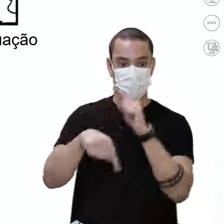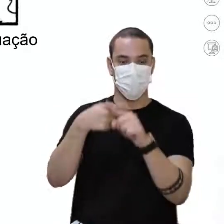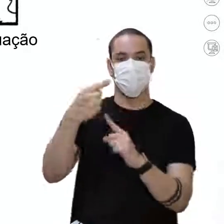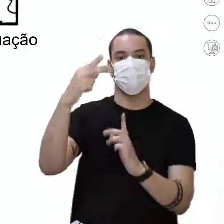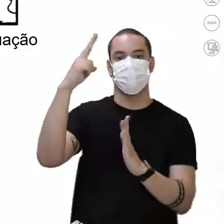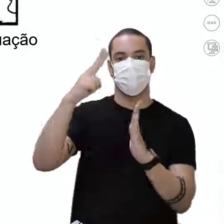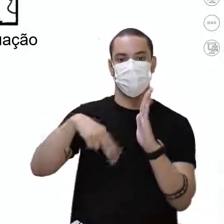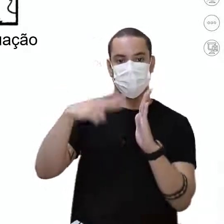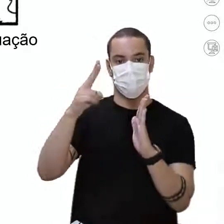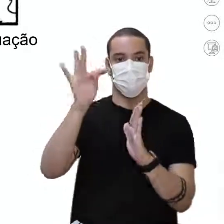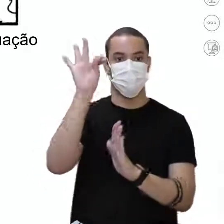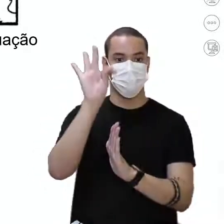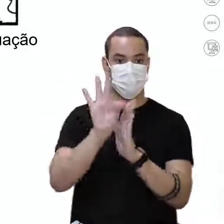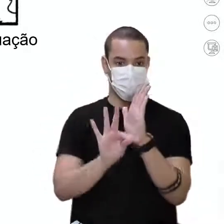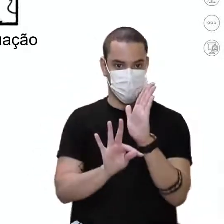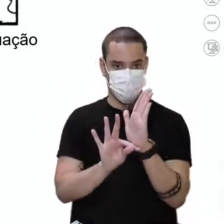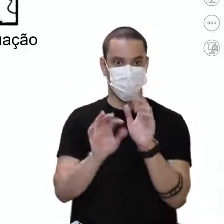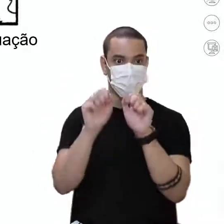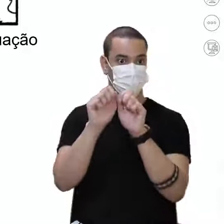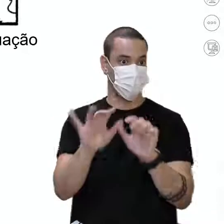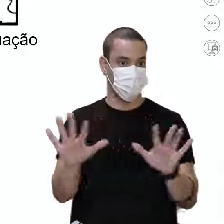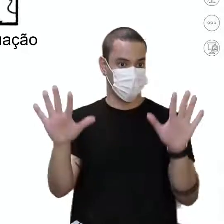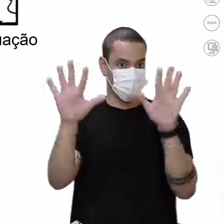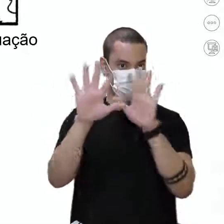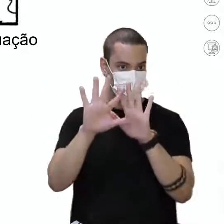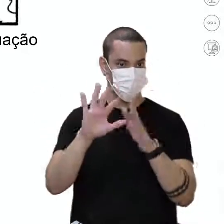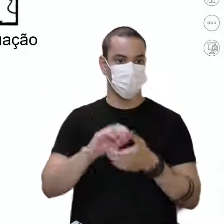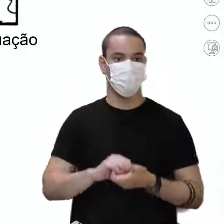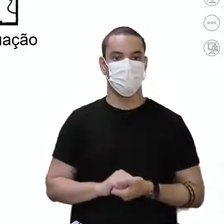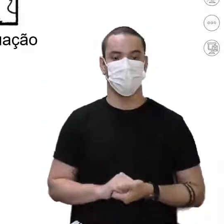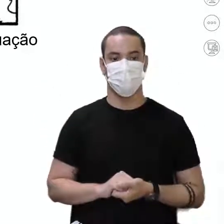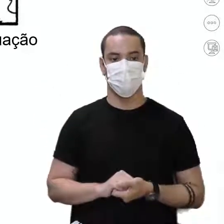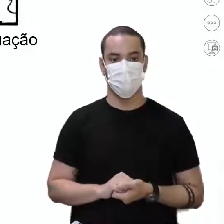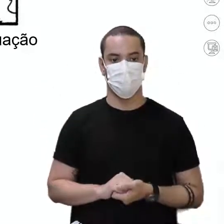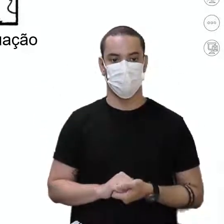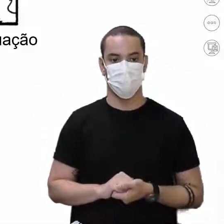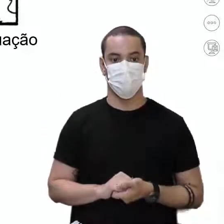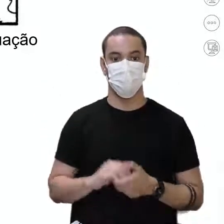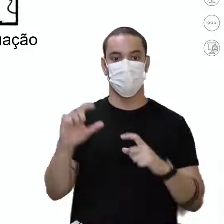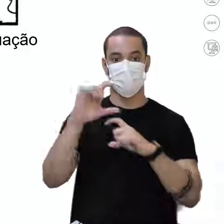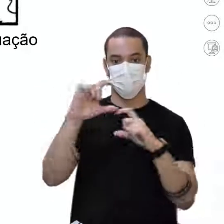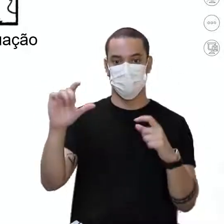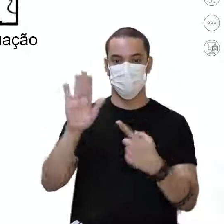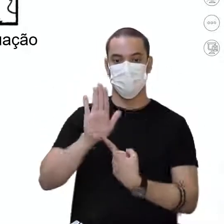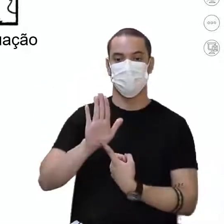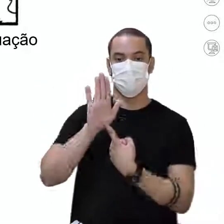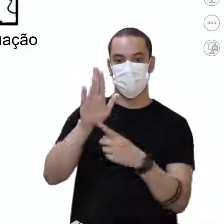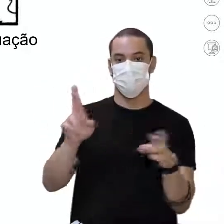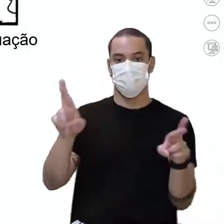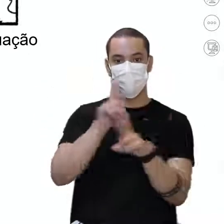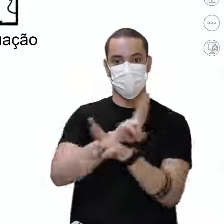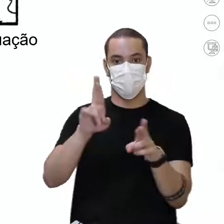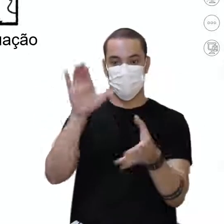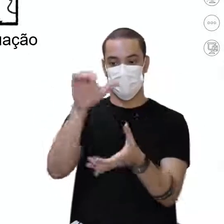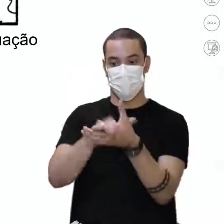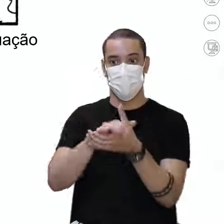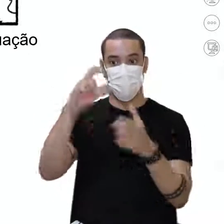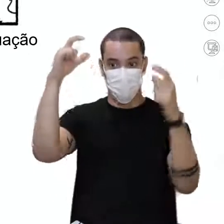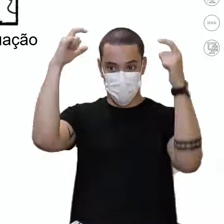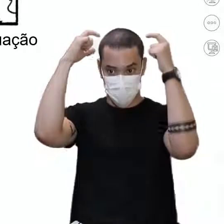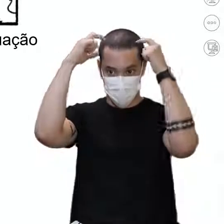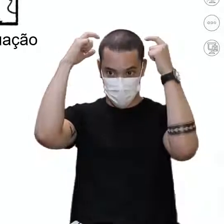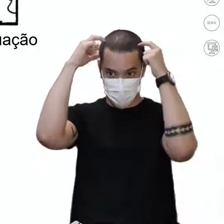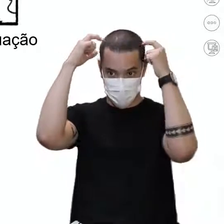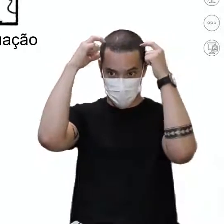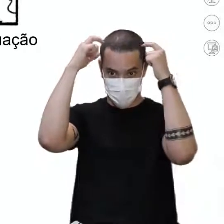ler o texto nos balãozinhos, ok? Olha aí, a tirinha mostra o relacionamento entre um casal de ursos.